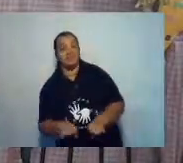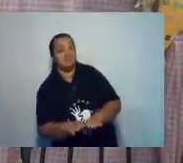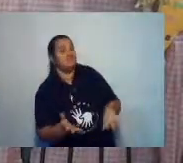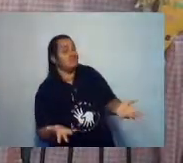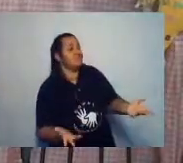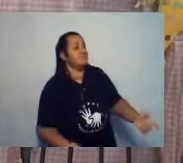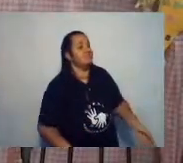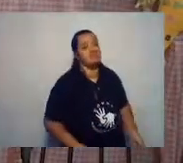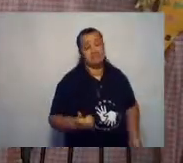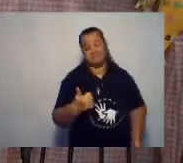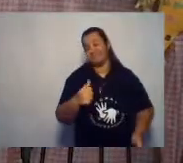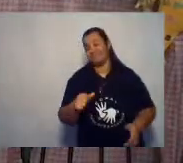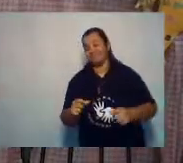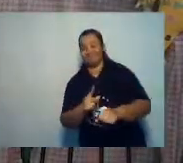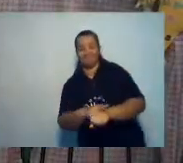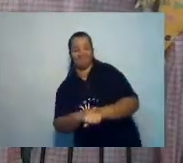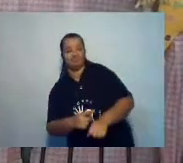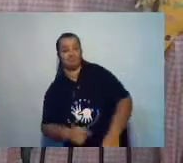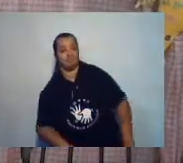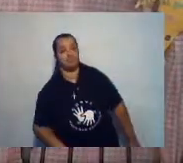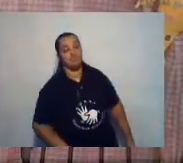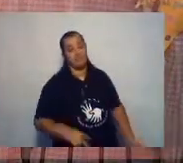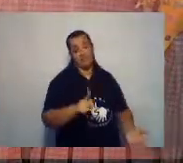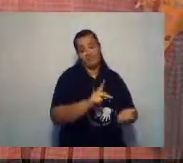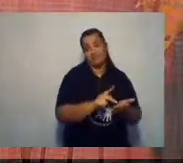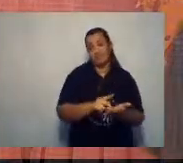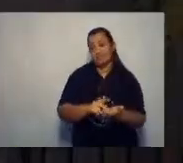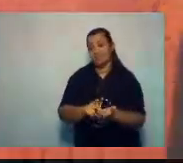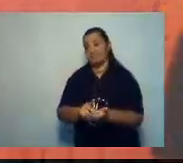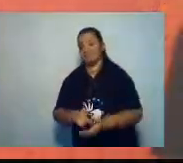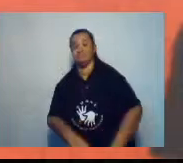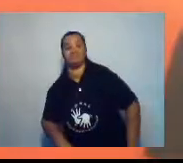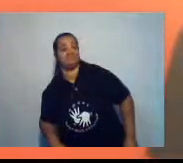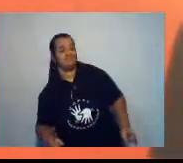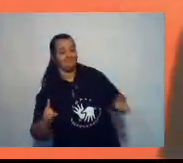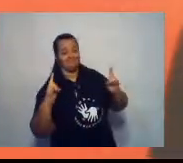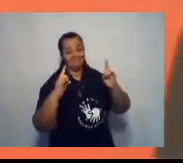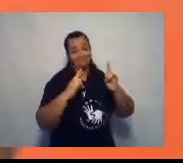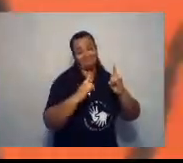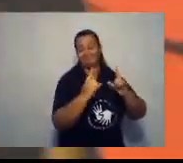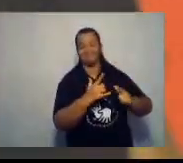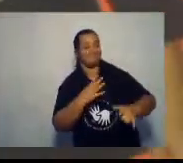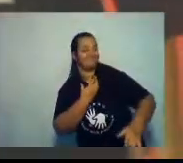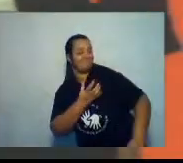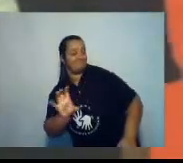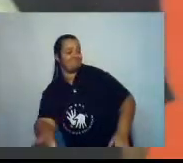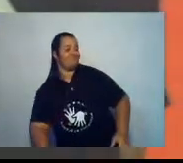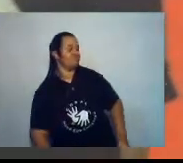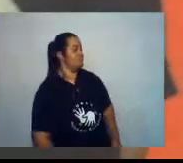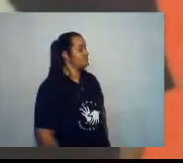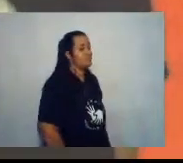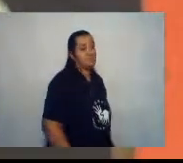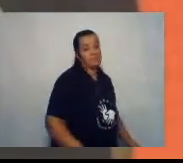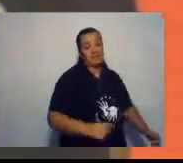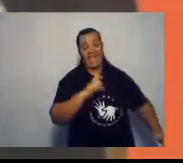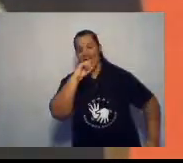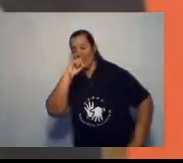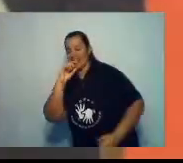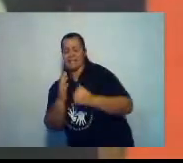eu aceitei por um instante. A verdade é que amante não quer ser amante. É